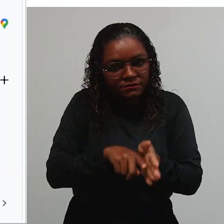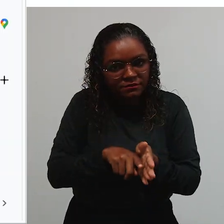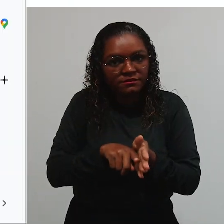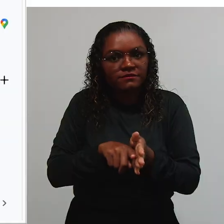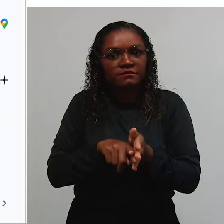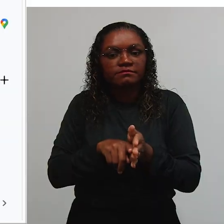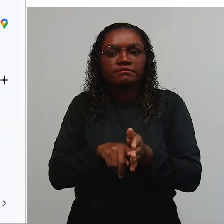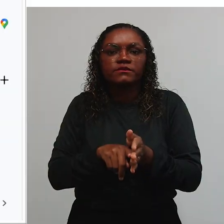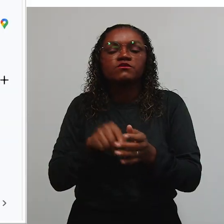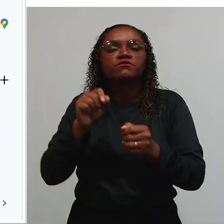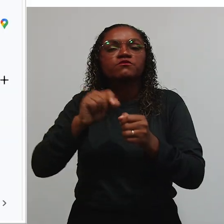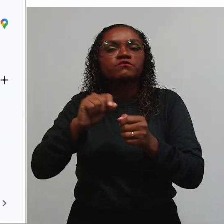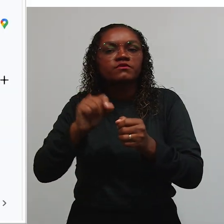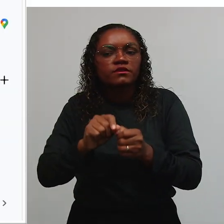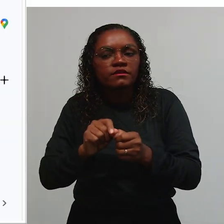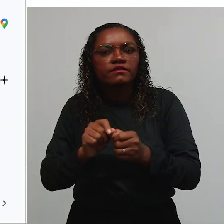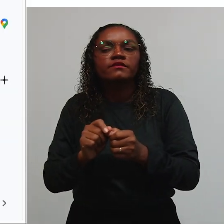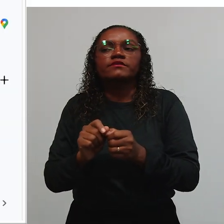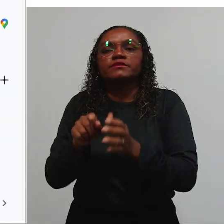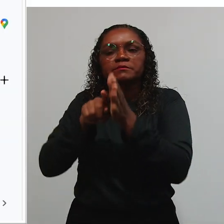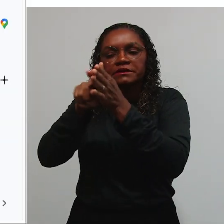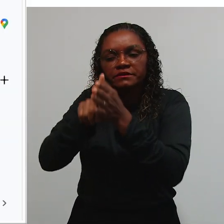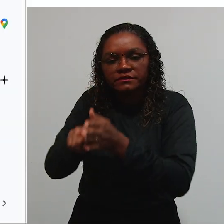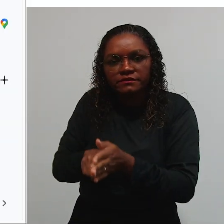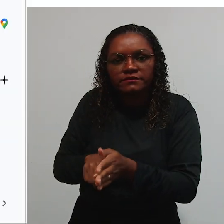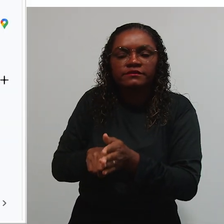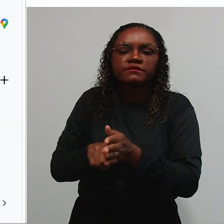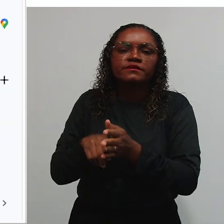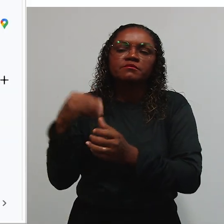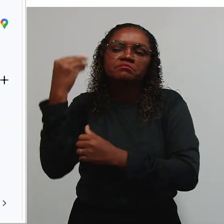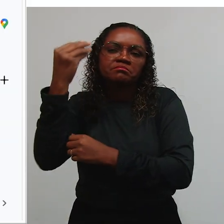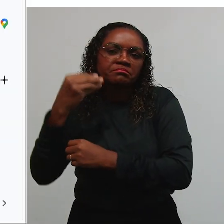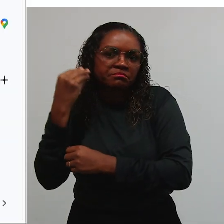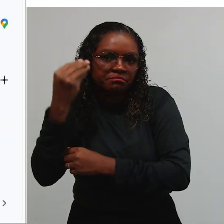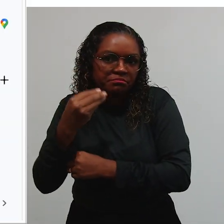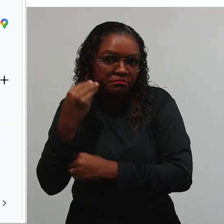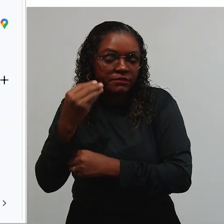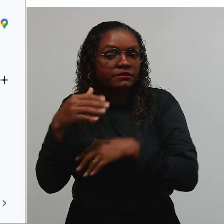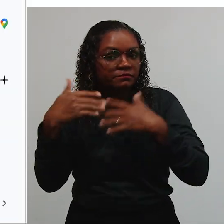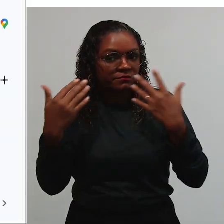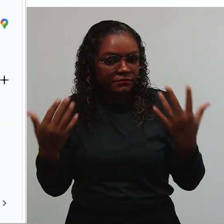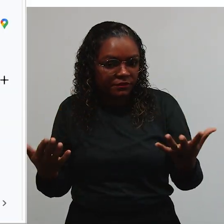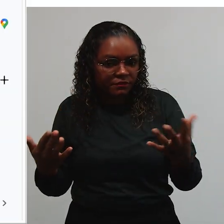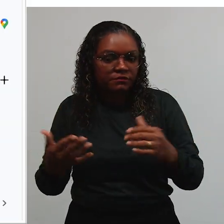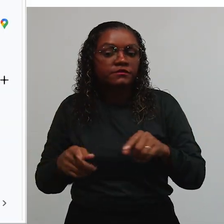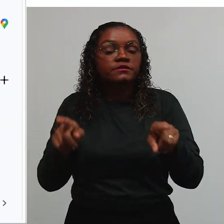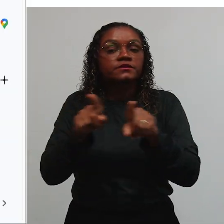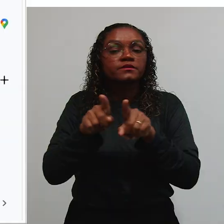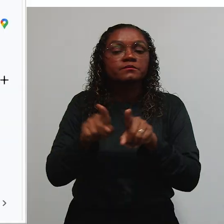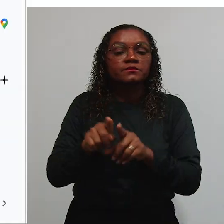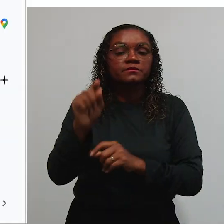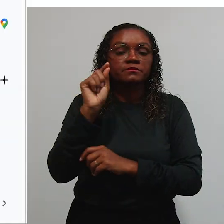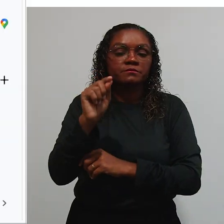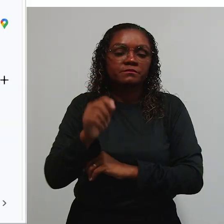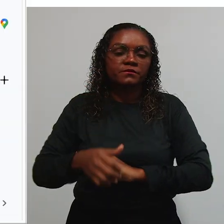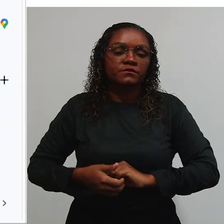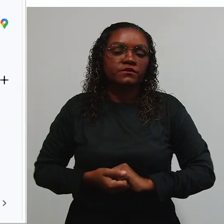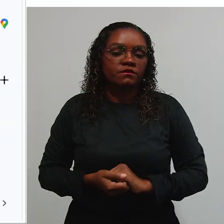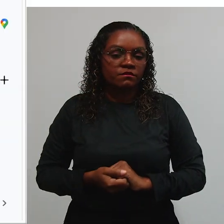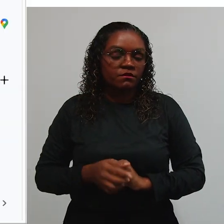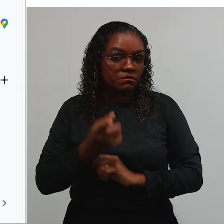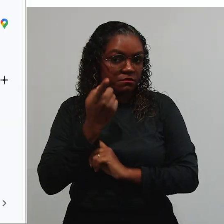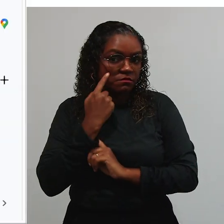da experiência que você realizou, da pesquisa que você fez. Então, para além, então percebam aqui